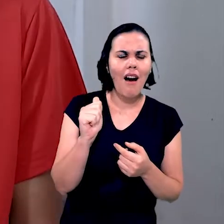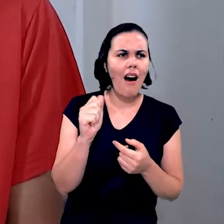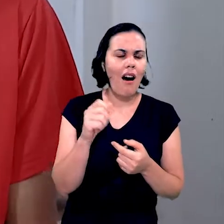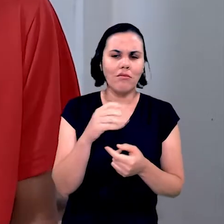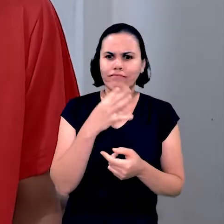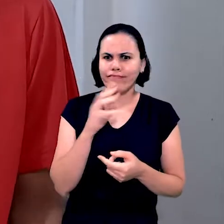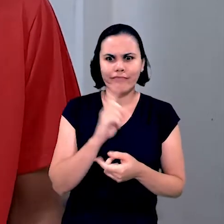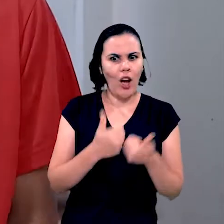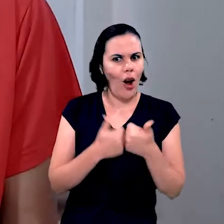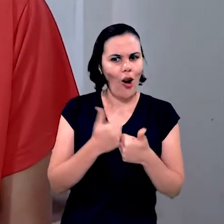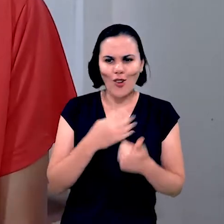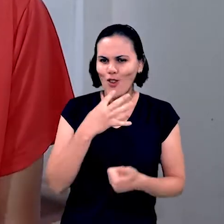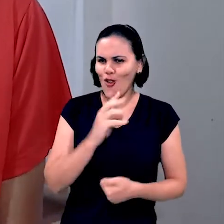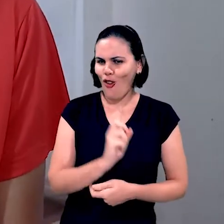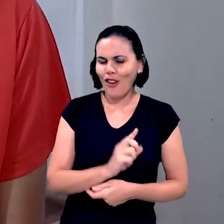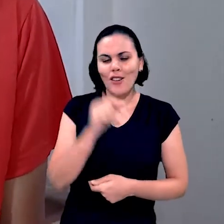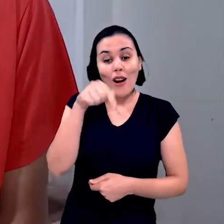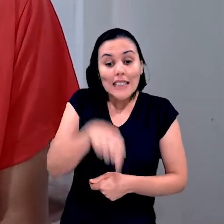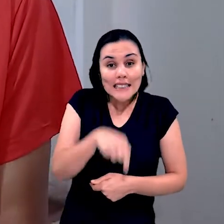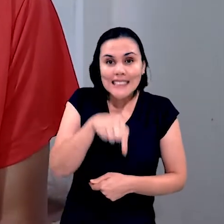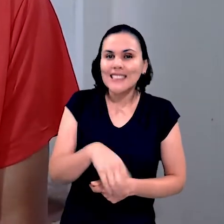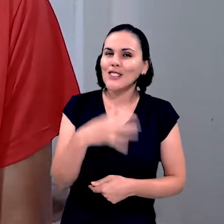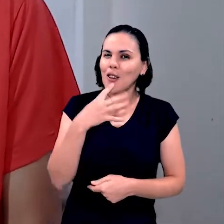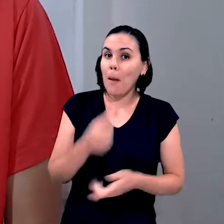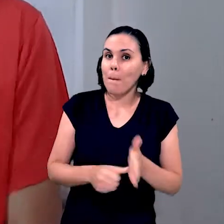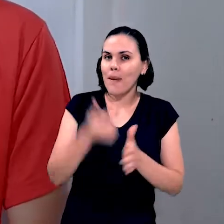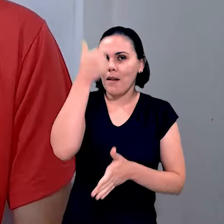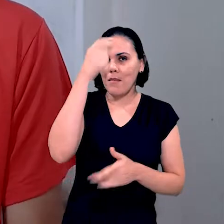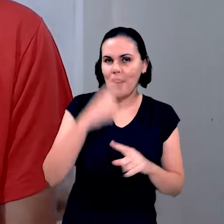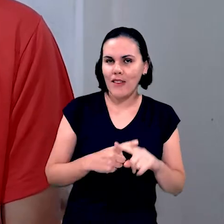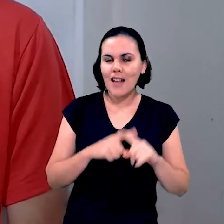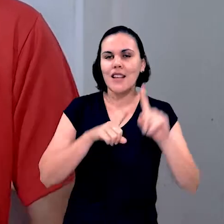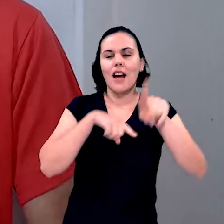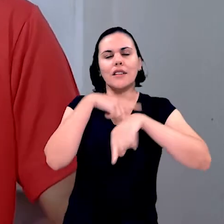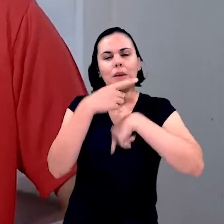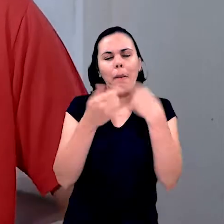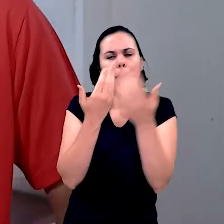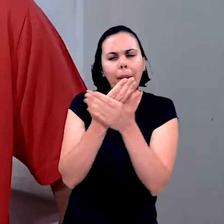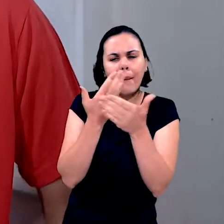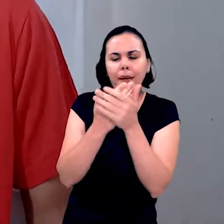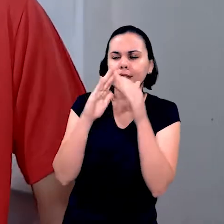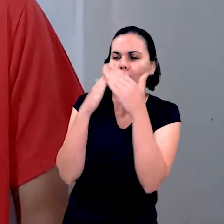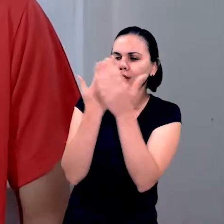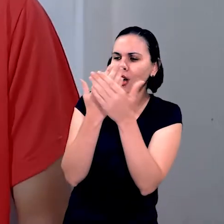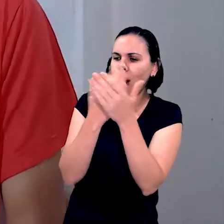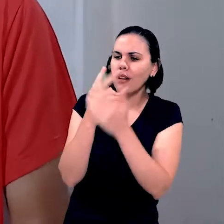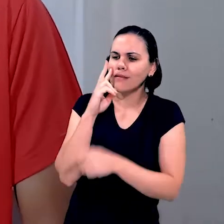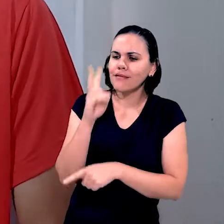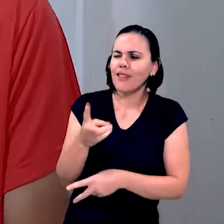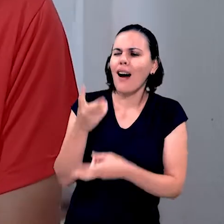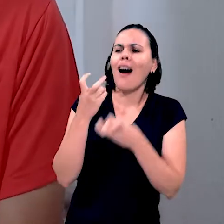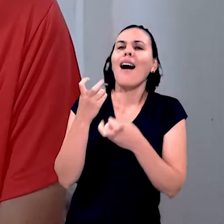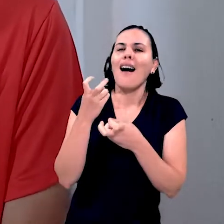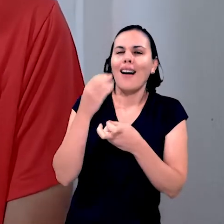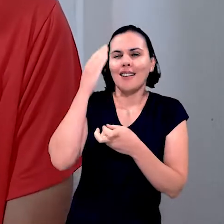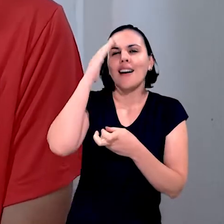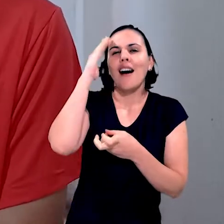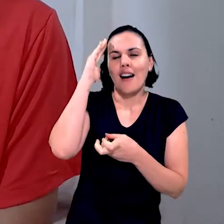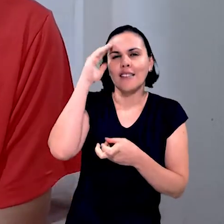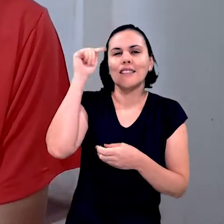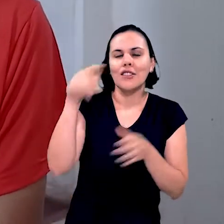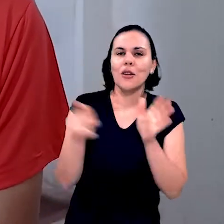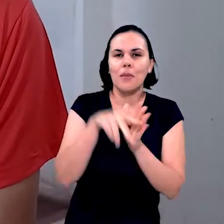arroz eu não tinha conhecimento. Fui conhecer aqui. Aí depois, estudando na escola, fui saber que tratava-se de uma